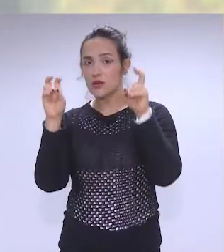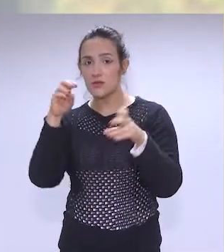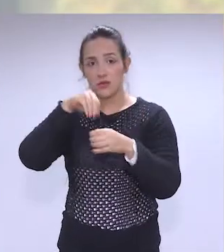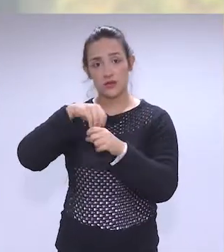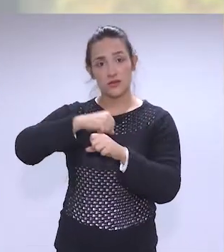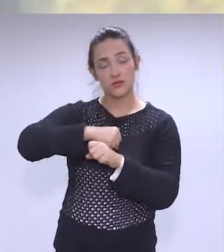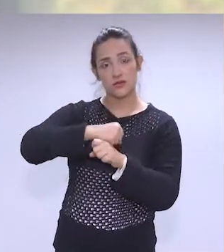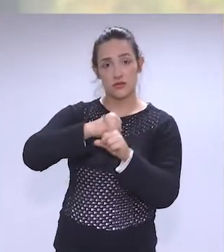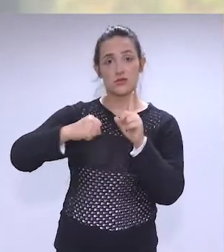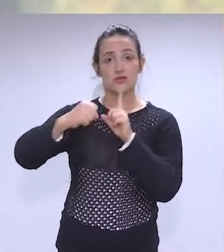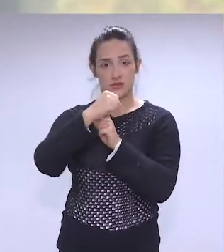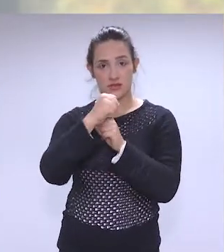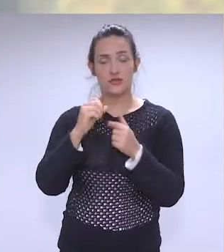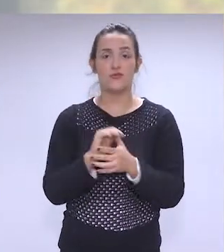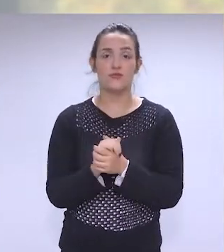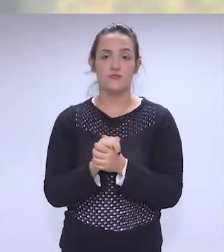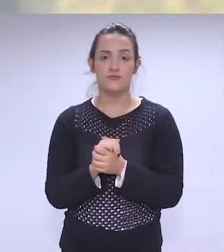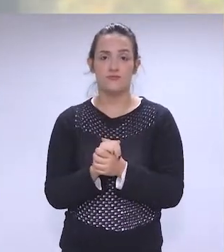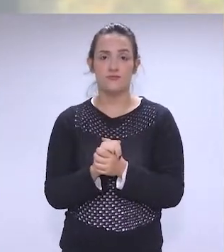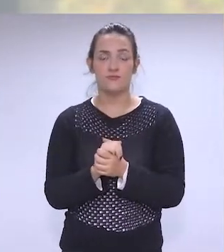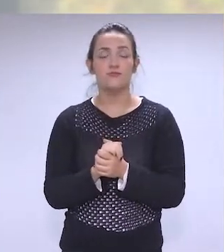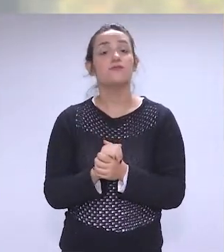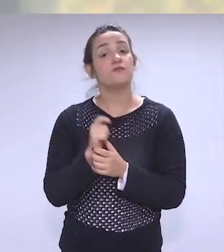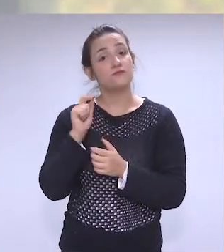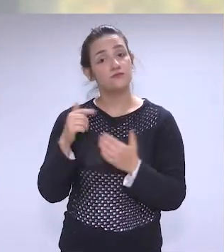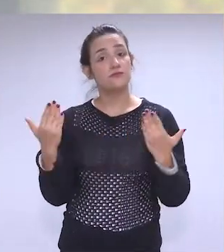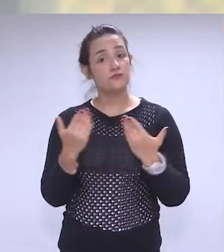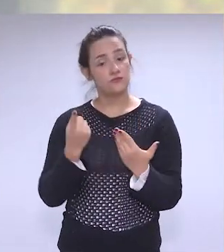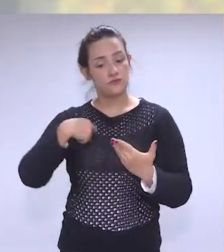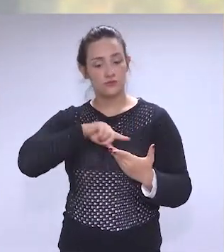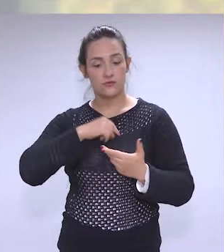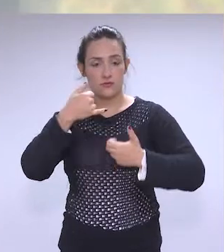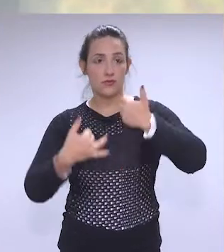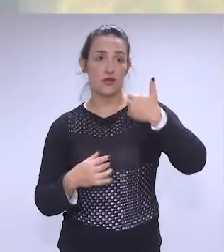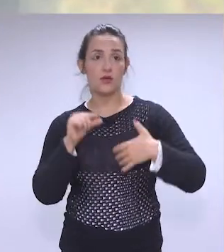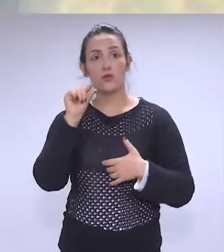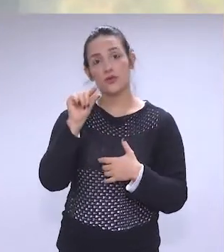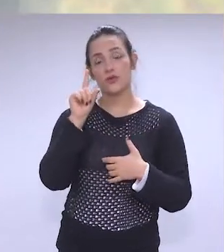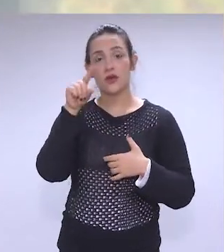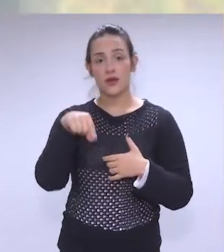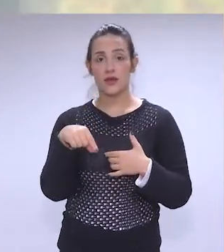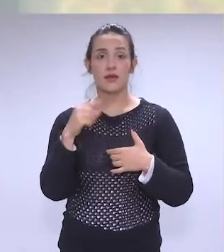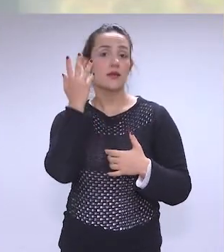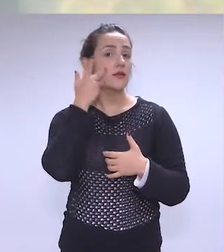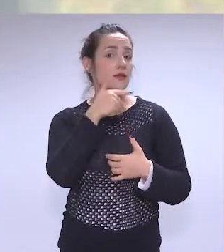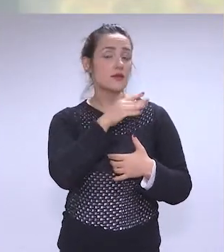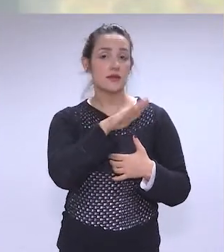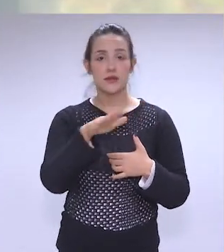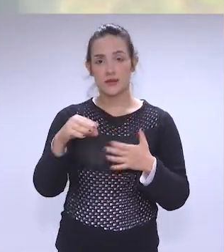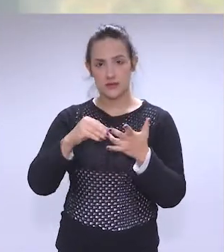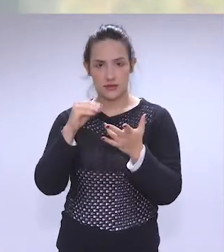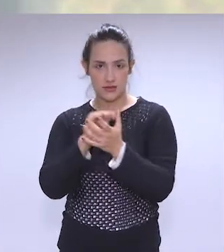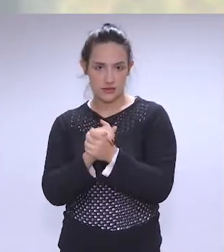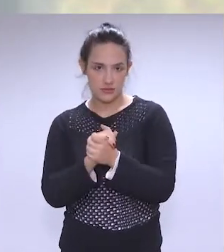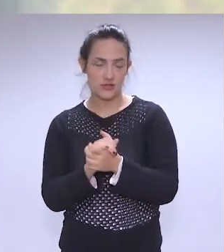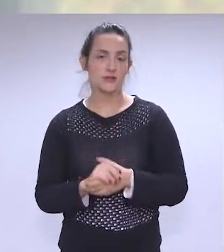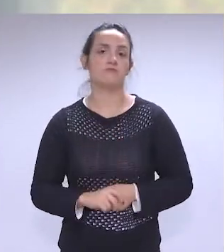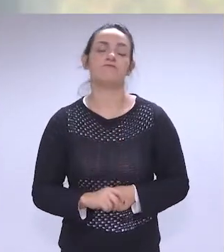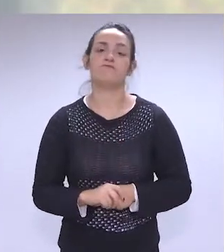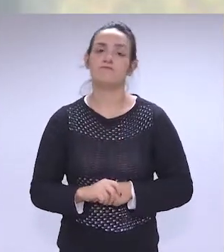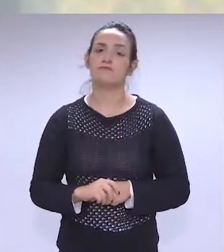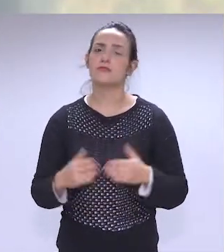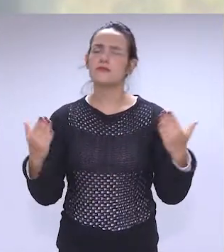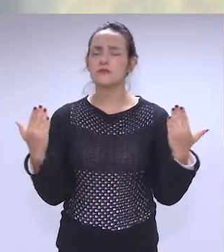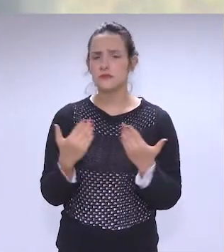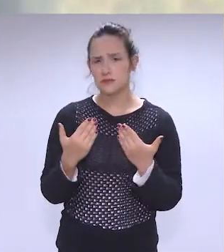os mais diversos setores da nossa sociedade. Nesta edição vamos falar sobre o casamento infantil. É um momento